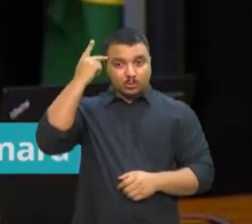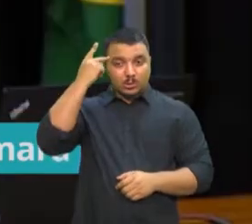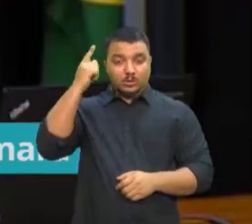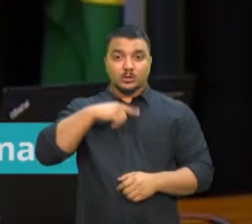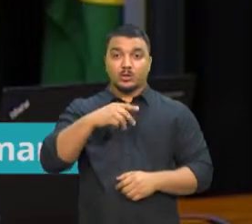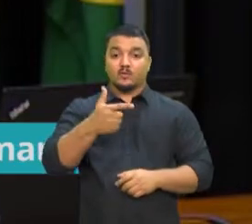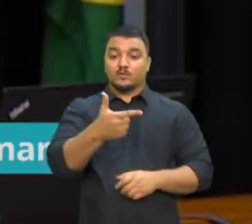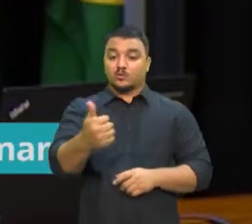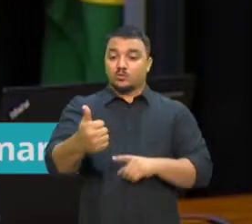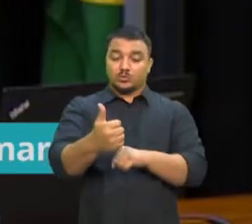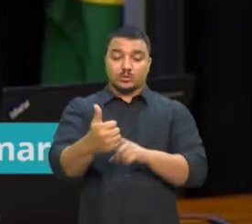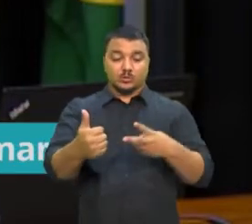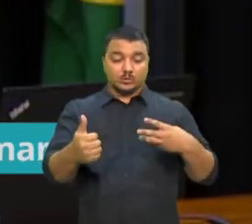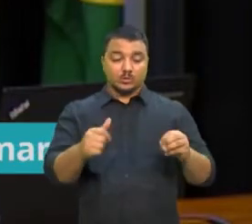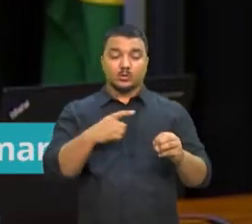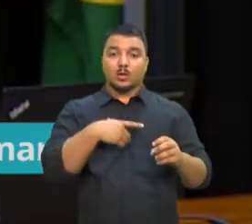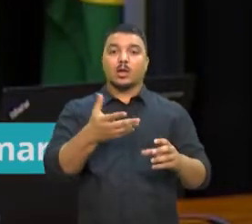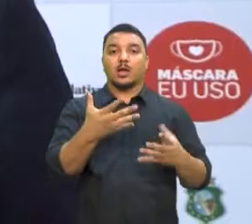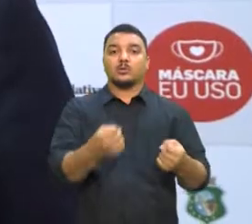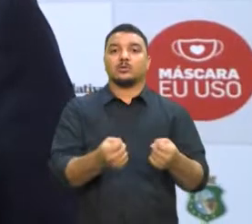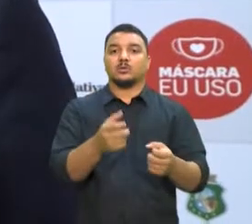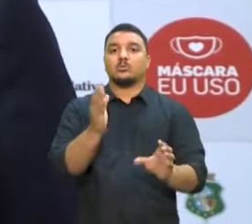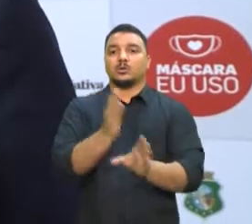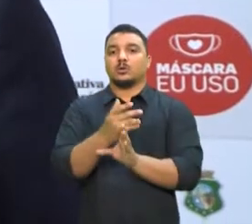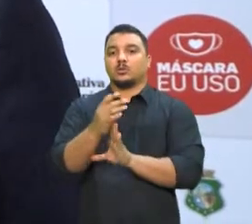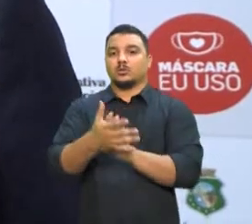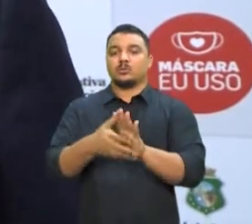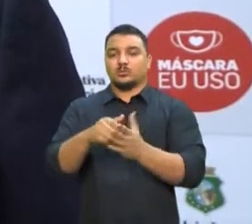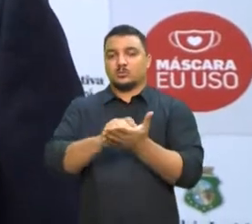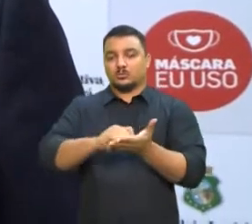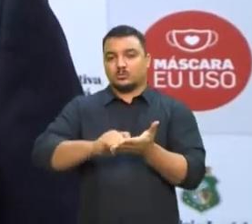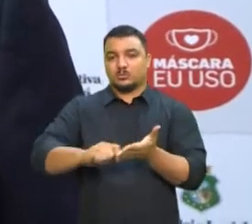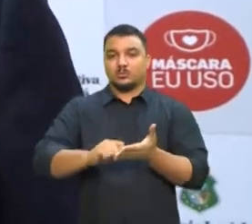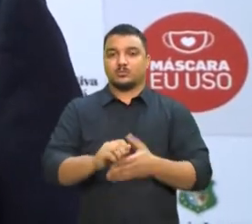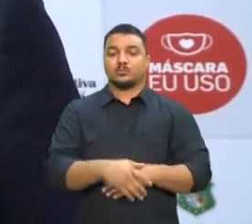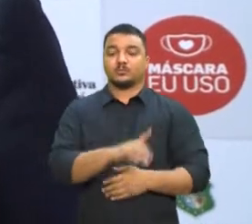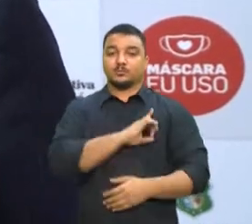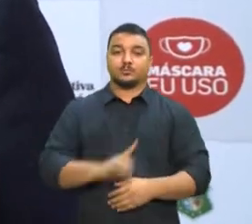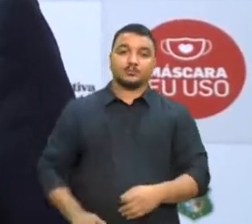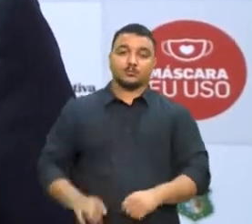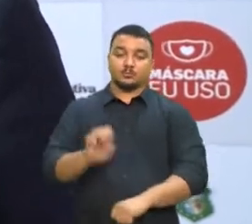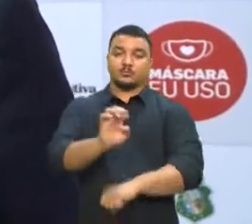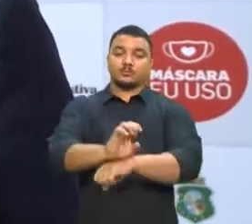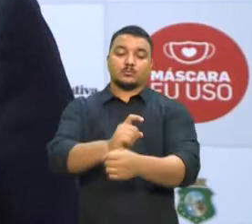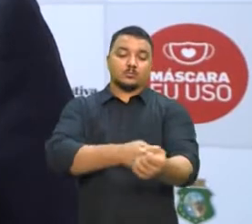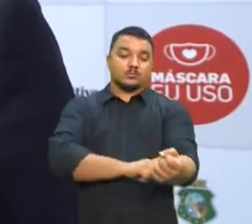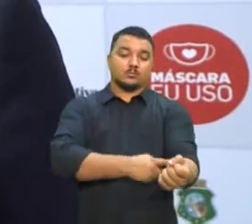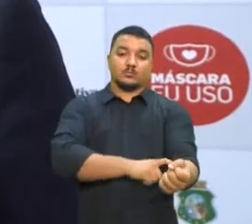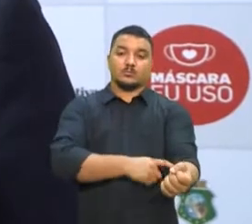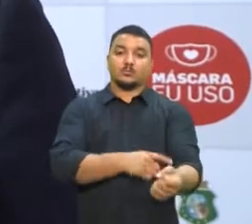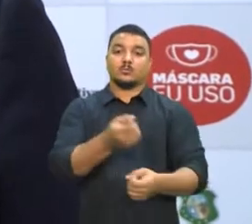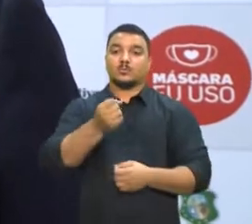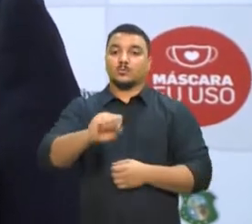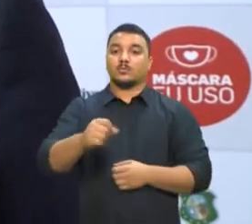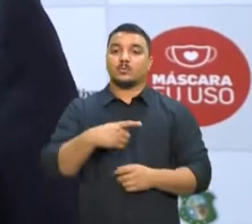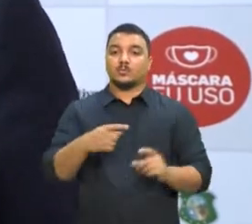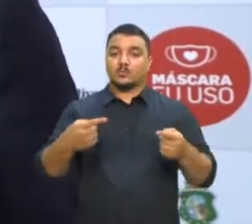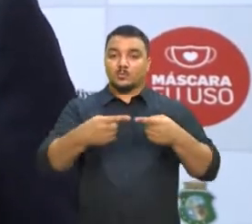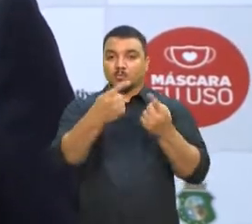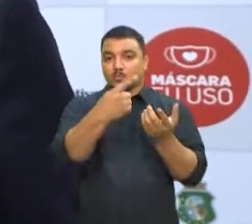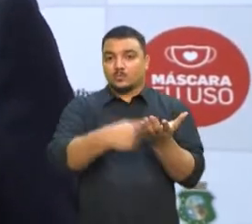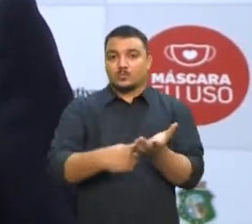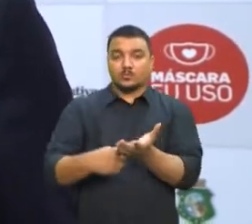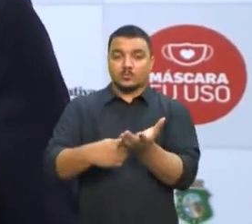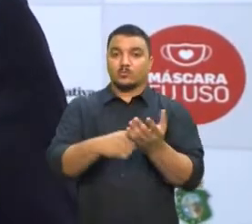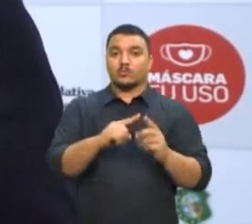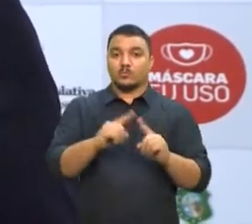comissão são a favor da matéria. O deputado estadual Elmano Freitas defende um consenso sobre o assunto, para